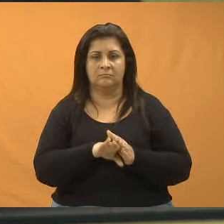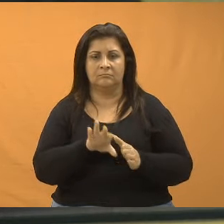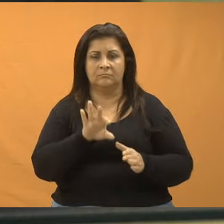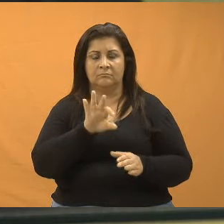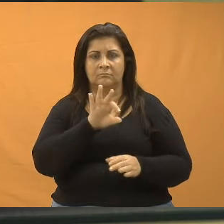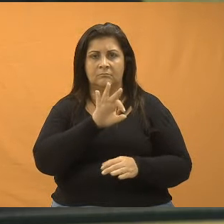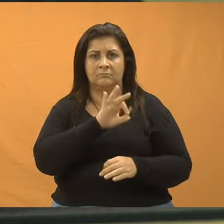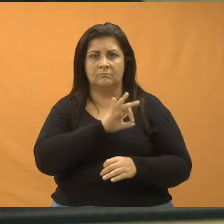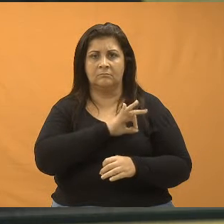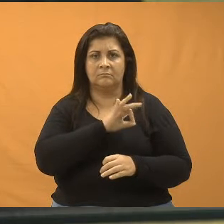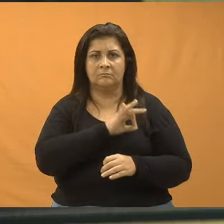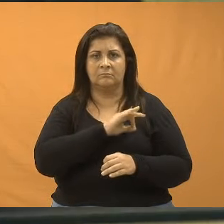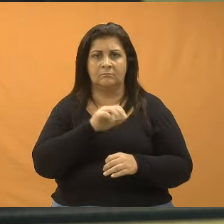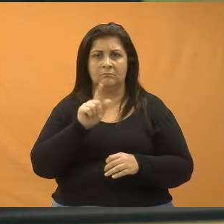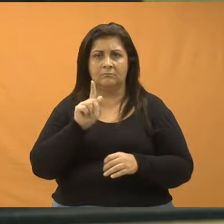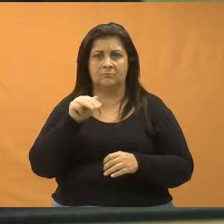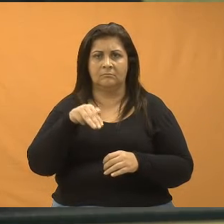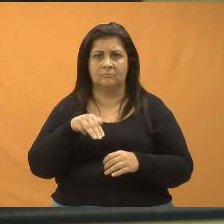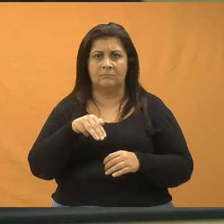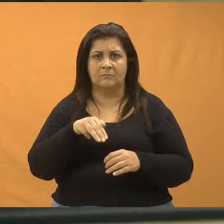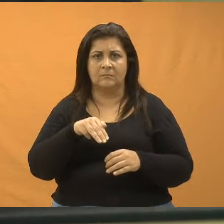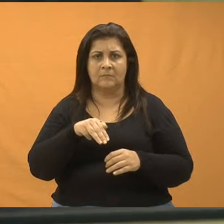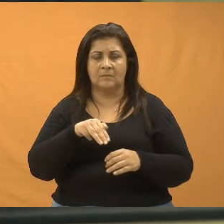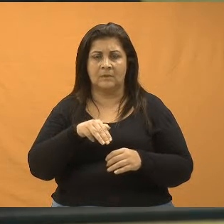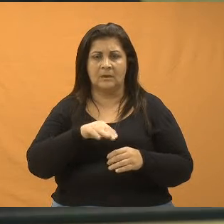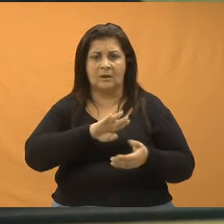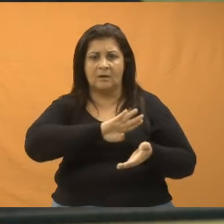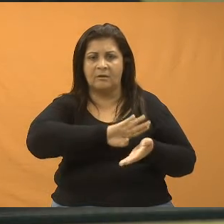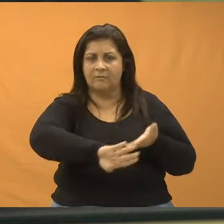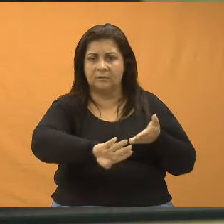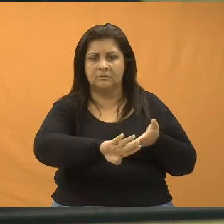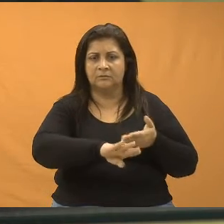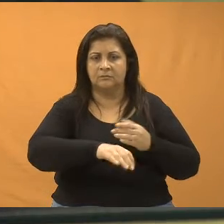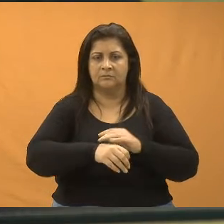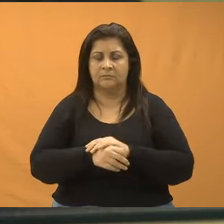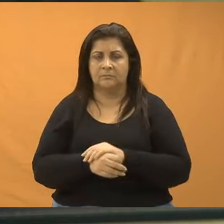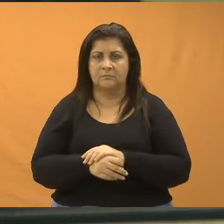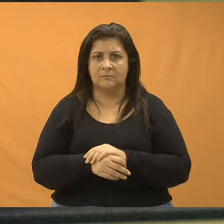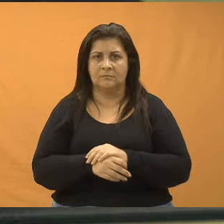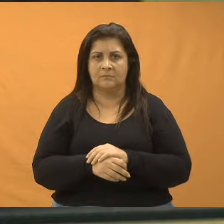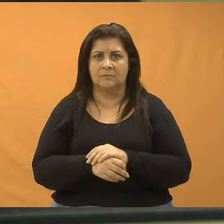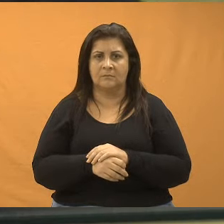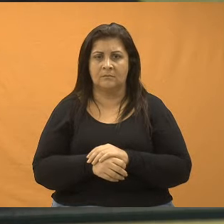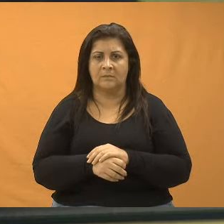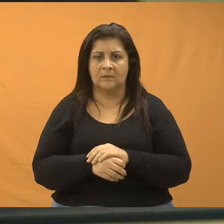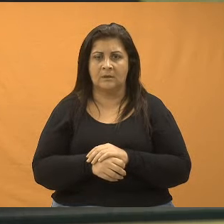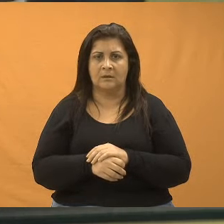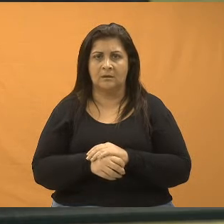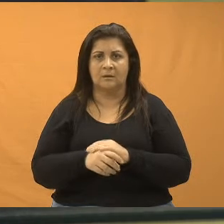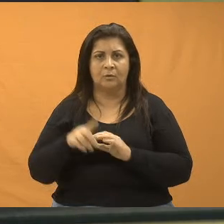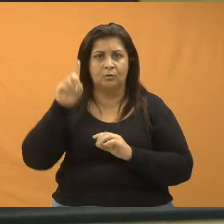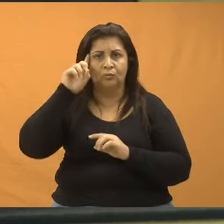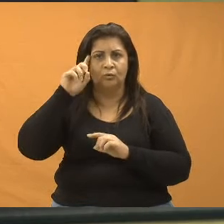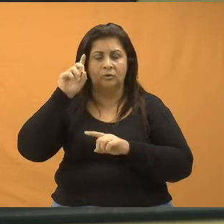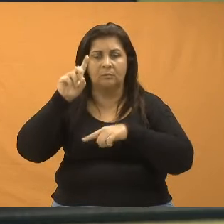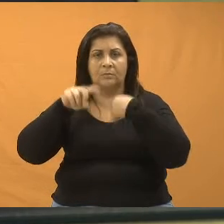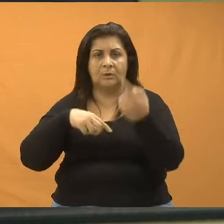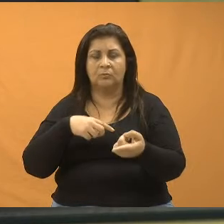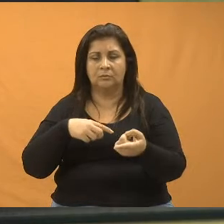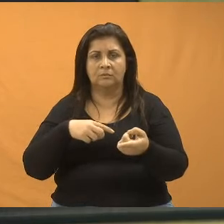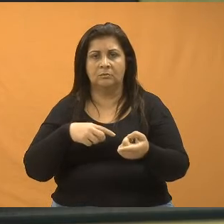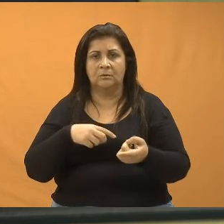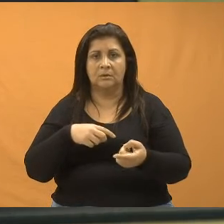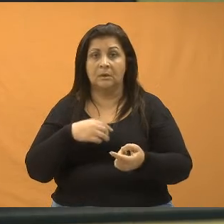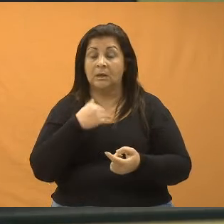se retirou a Irmandade à força da Santa Casa. Eles foram tirados do dia para a noite, sem nenhum